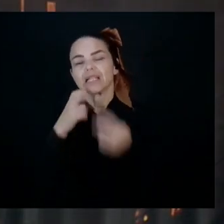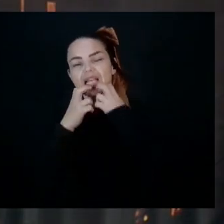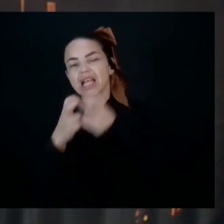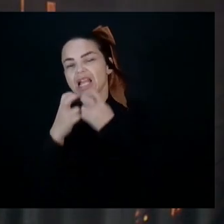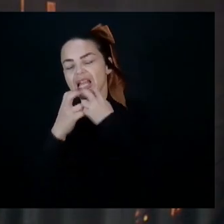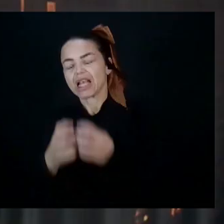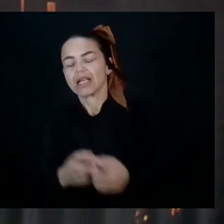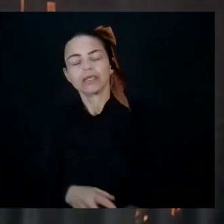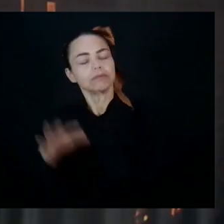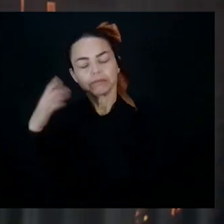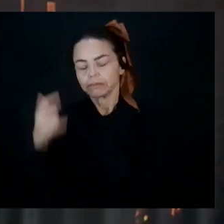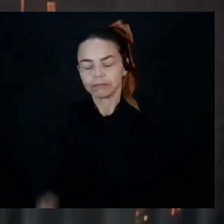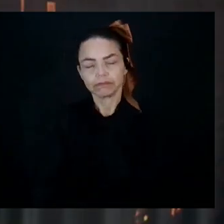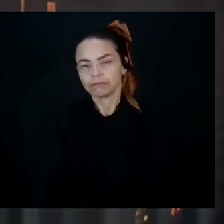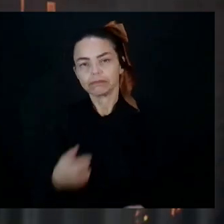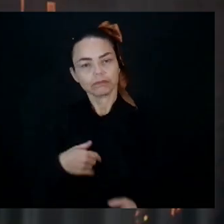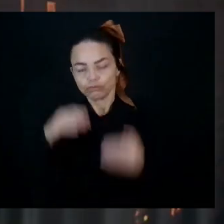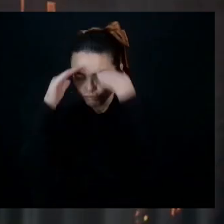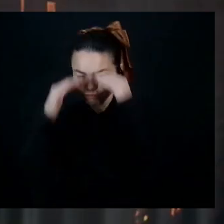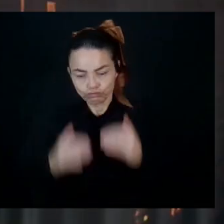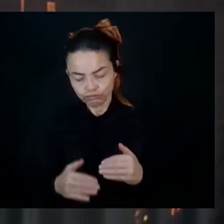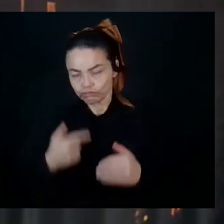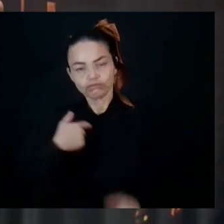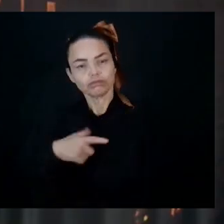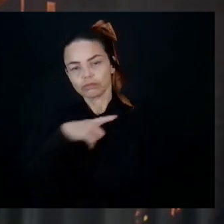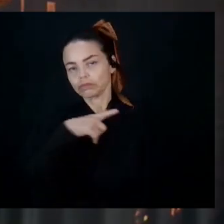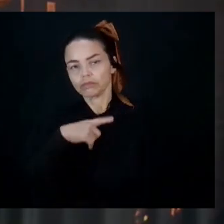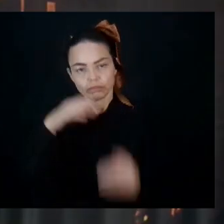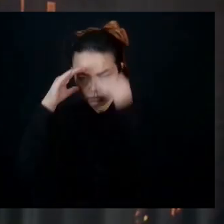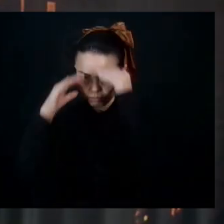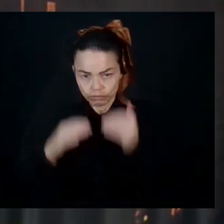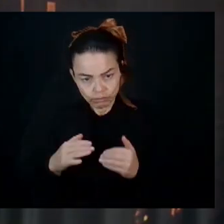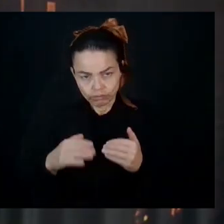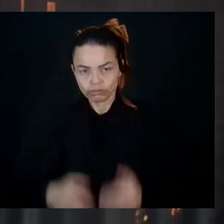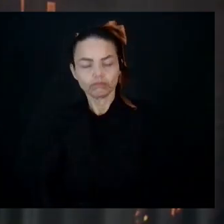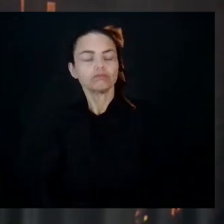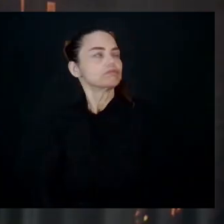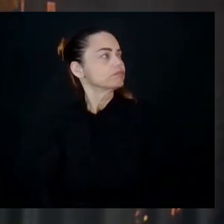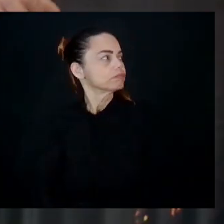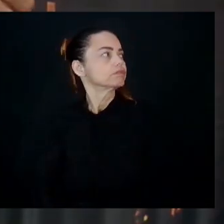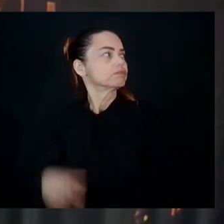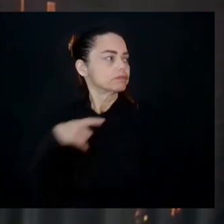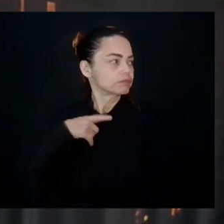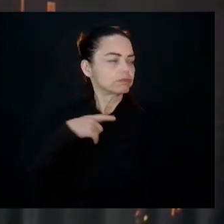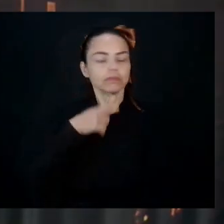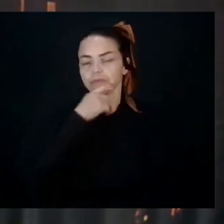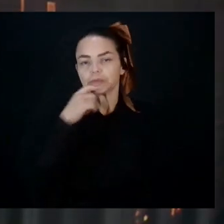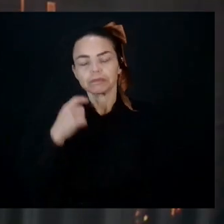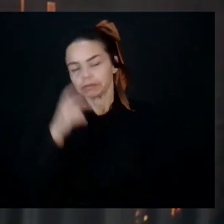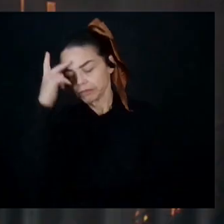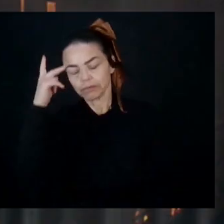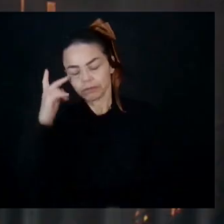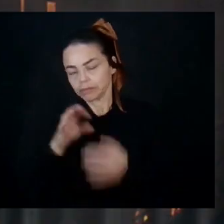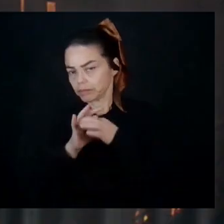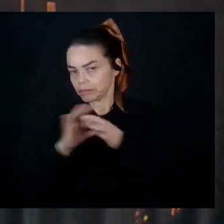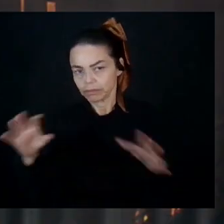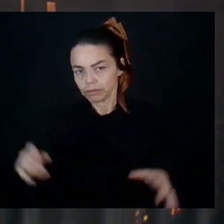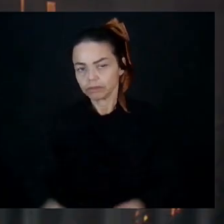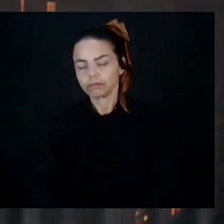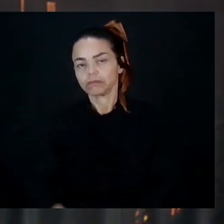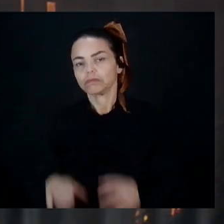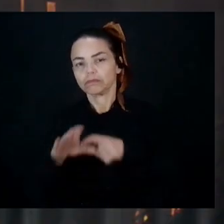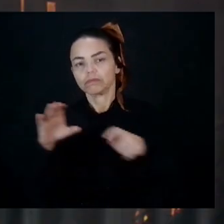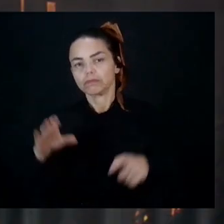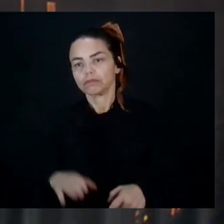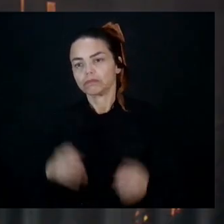me obedeceu, tem que me obedecer. Obedecer. Não tem, né? A pessoa é livre, a pessoa é autônoma, ela pode fazer o